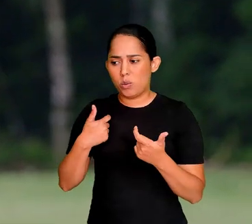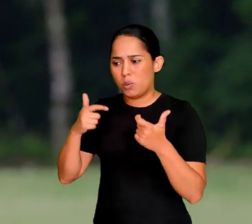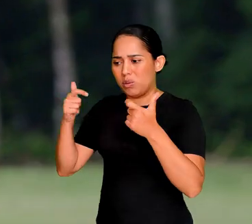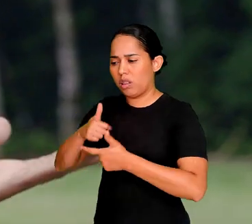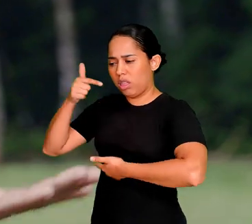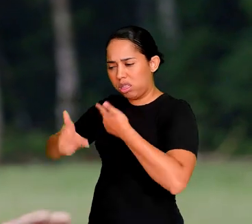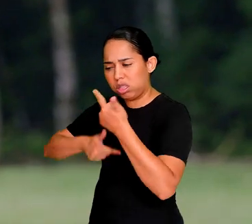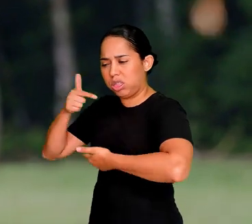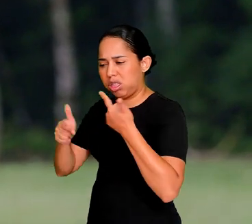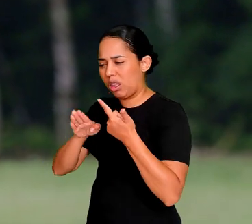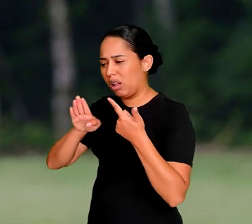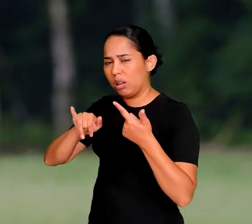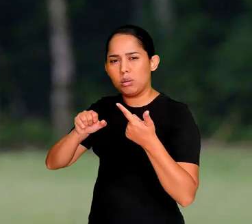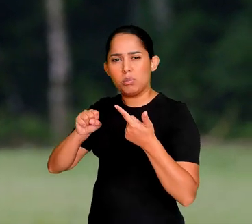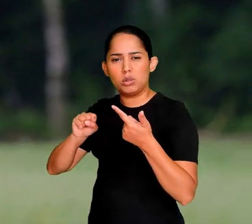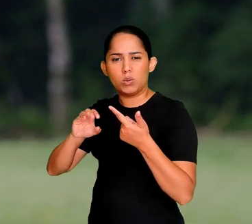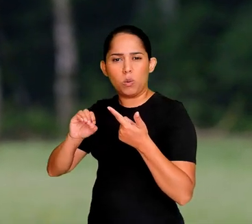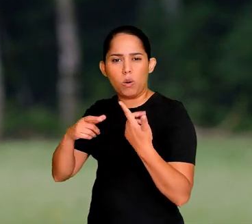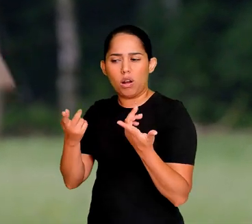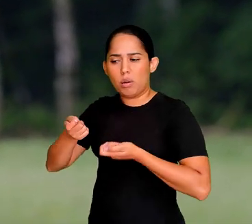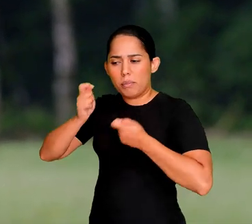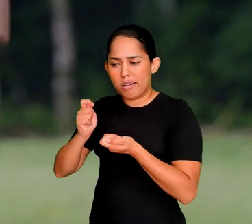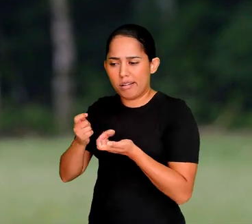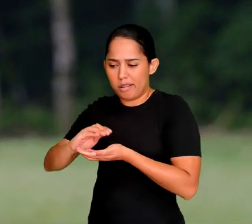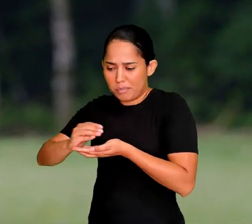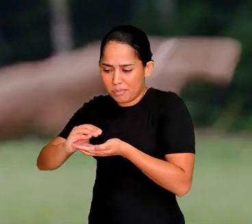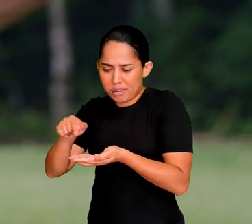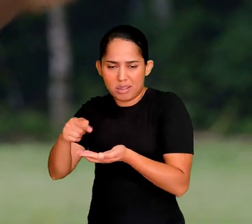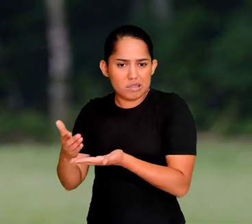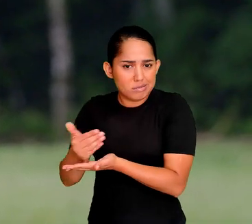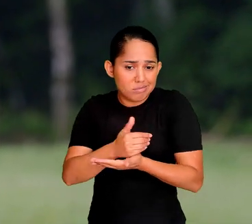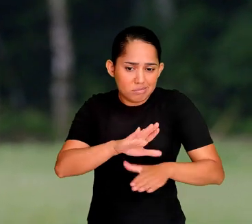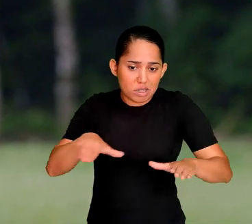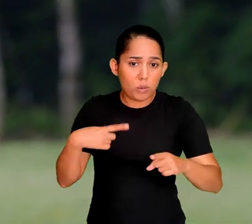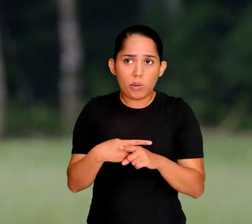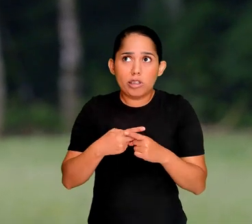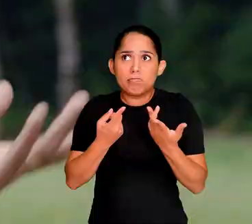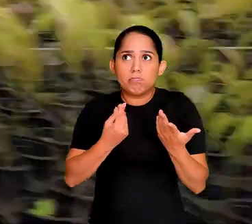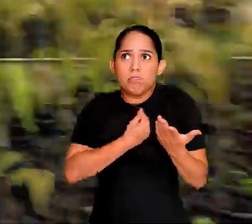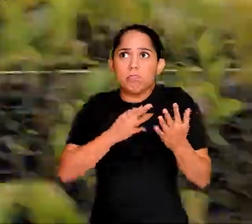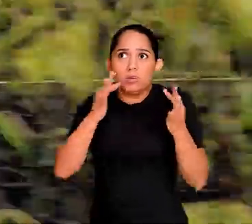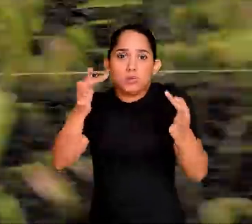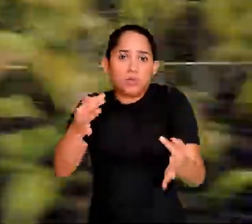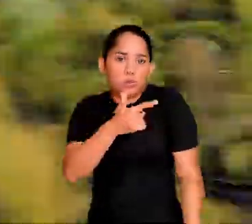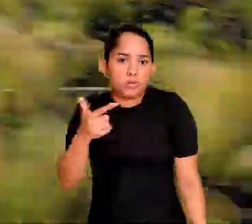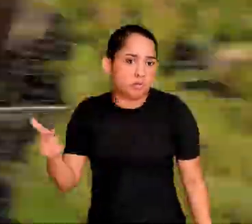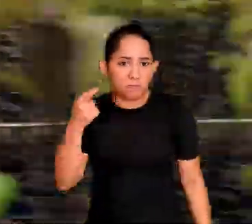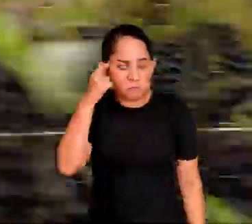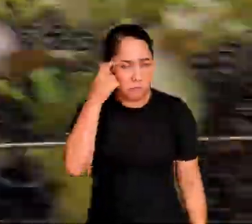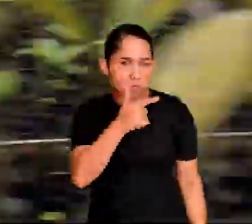né? Porque de onde eu vim, eu estaria hoje batendo biscó, né? Pescando, né, marisco na beira da praia, porque, né, eu não tinha perspectiva,